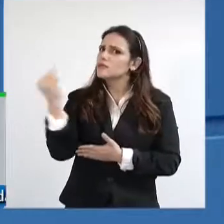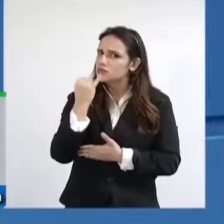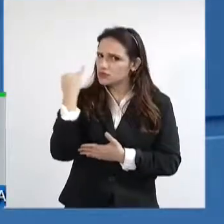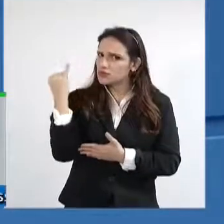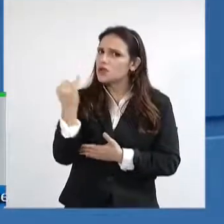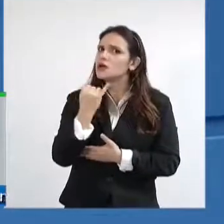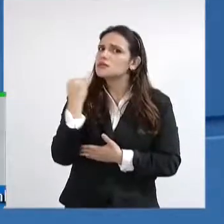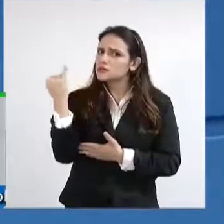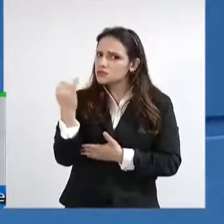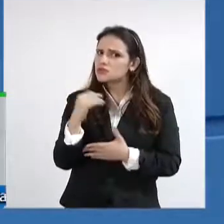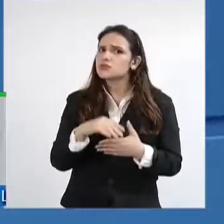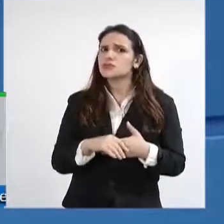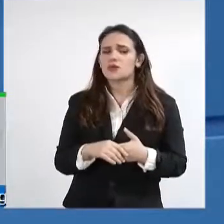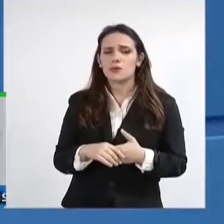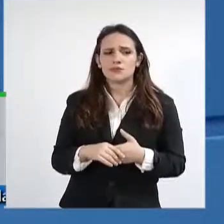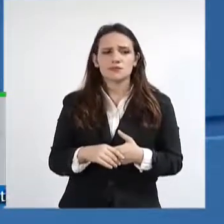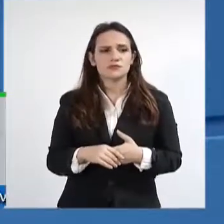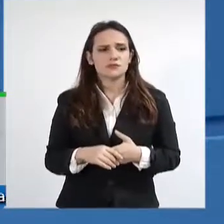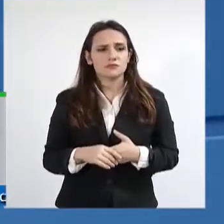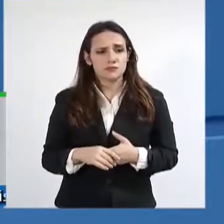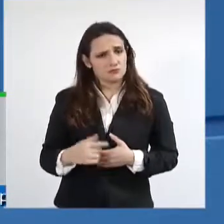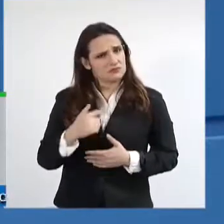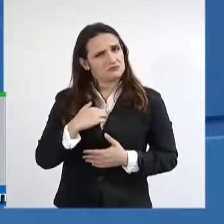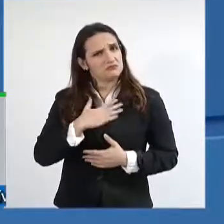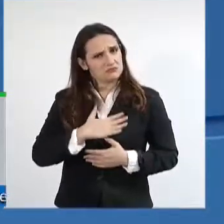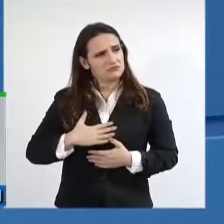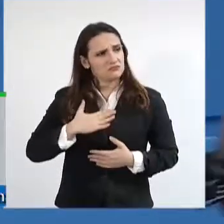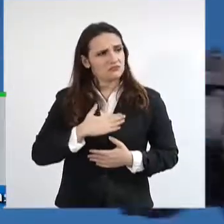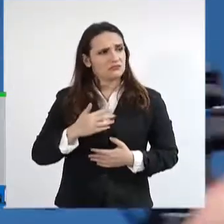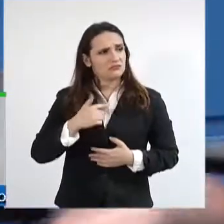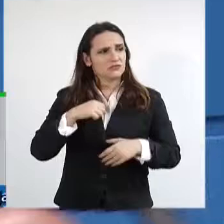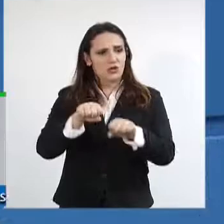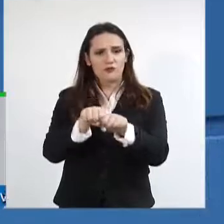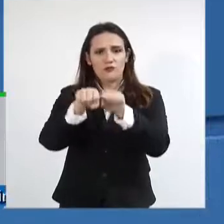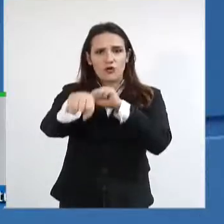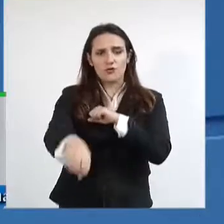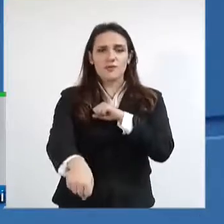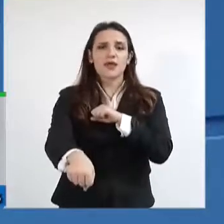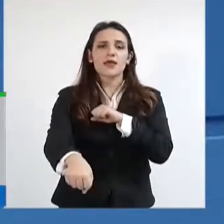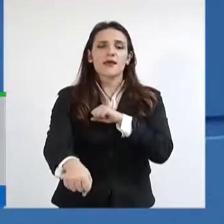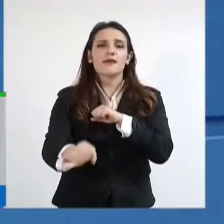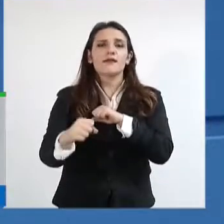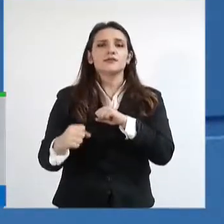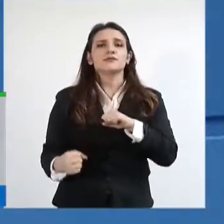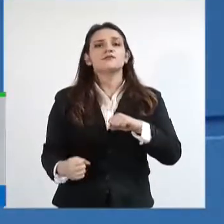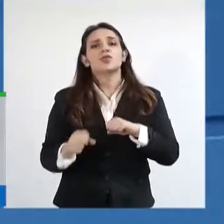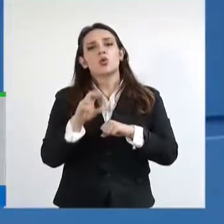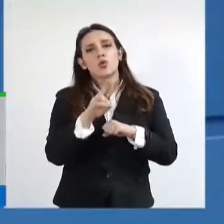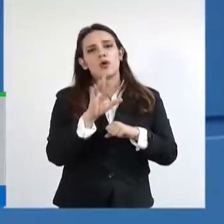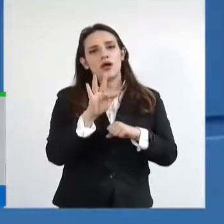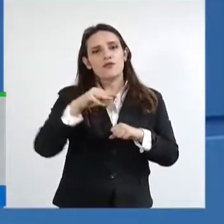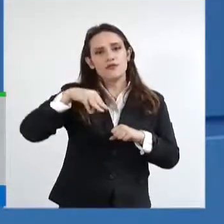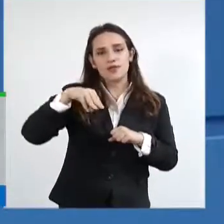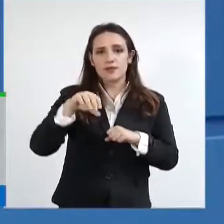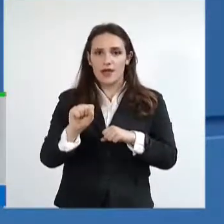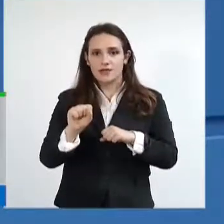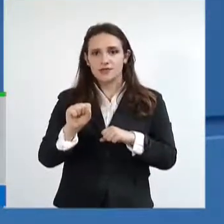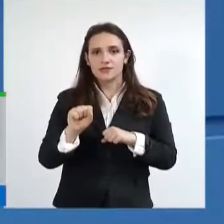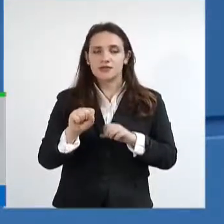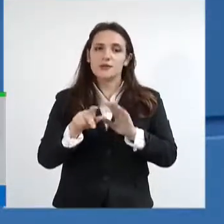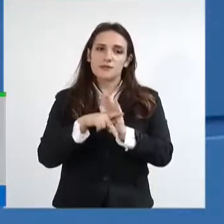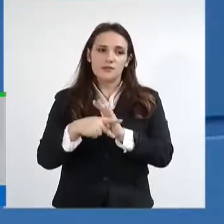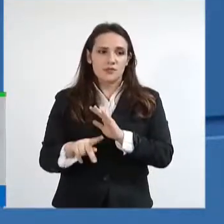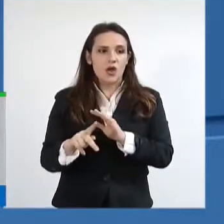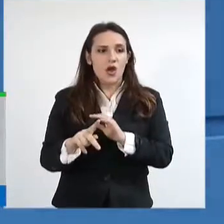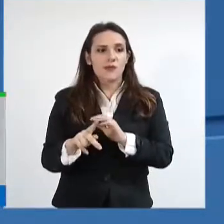Tenho a satisfação de ter me formado na UFMS de Agronomia em Dourados. Só agronomia em Dourados.